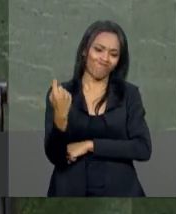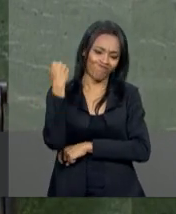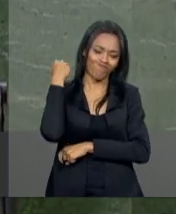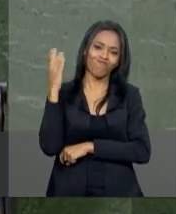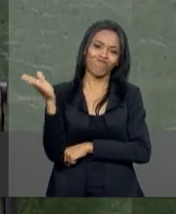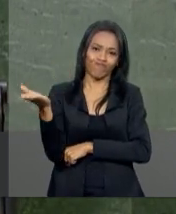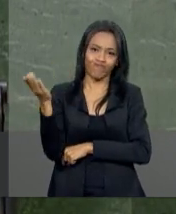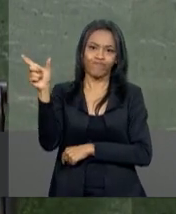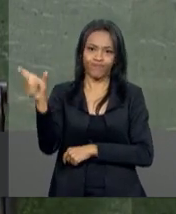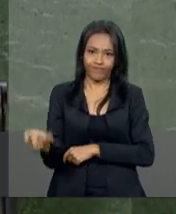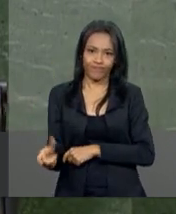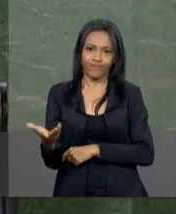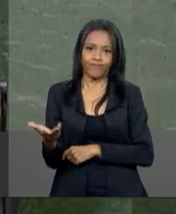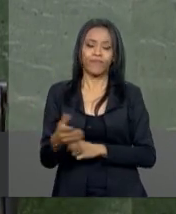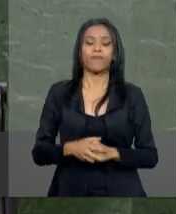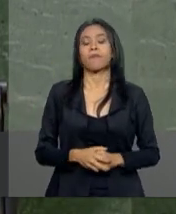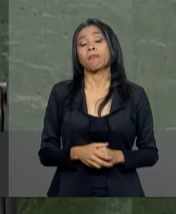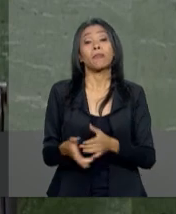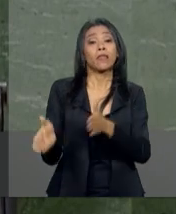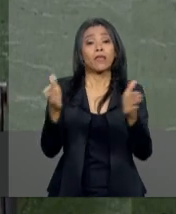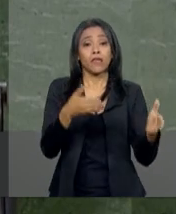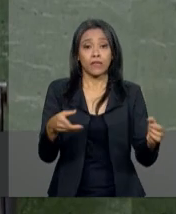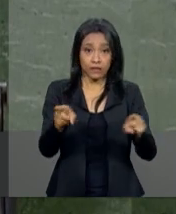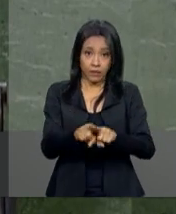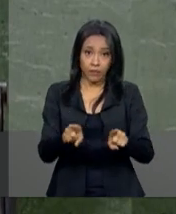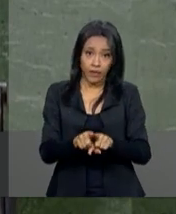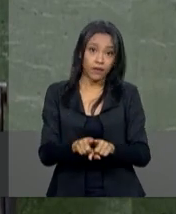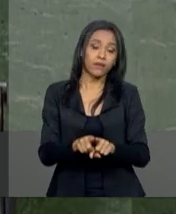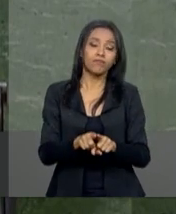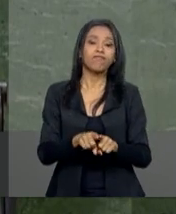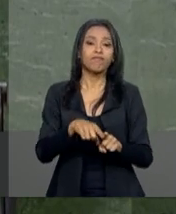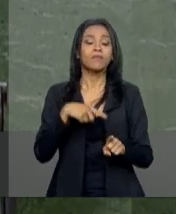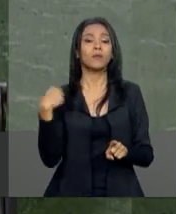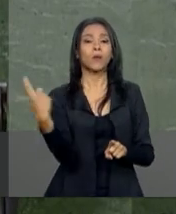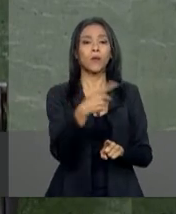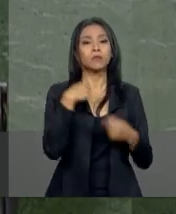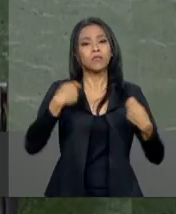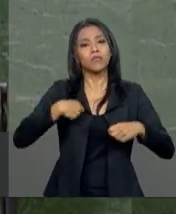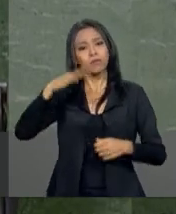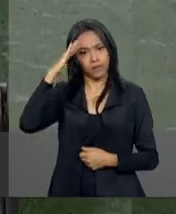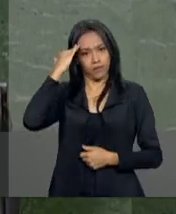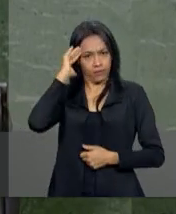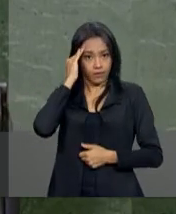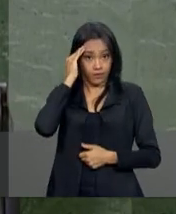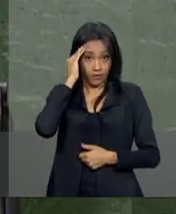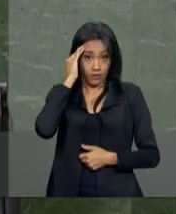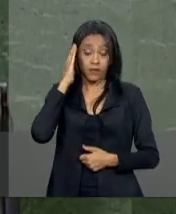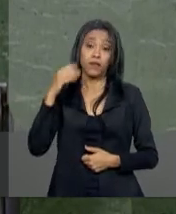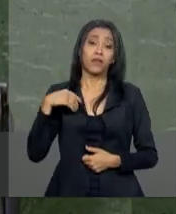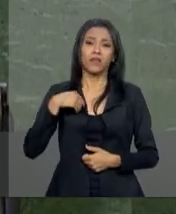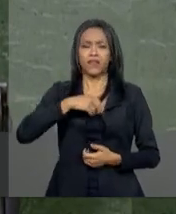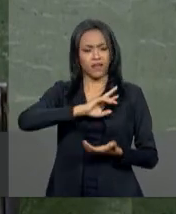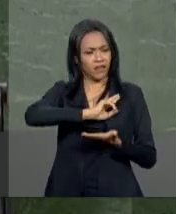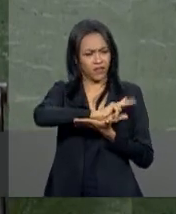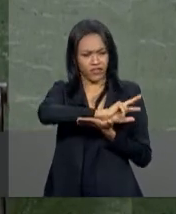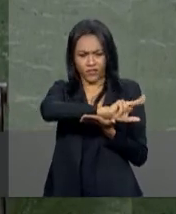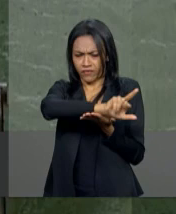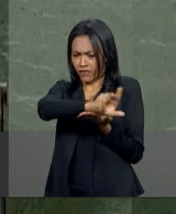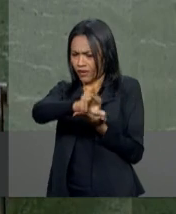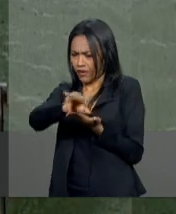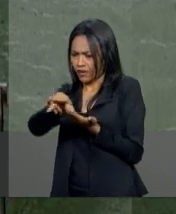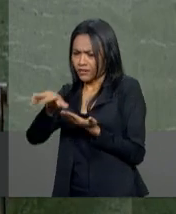é forçoso porém reconhecer que persistem nos mais diversos quadrantes